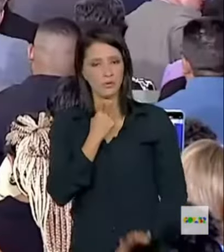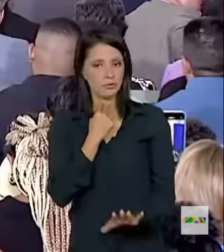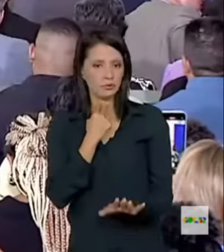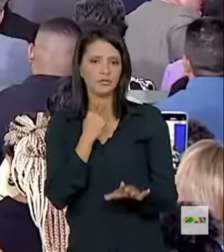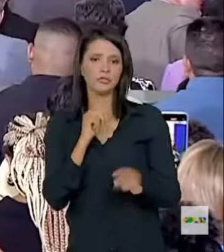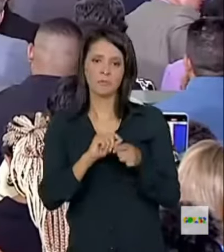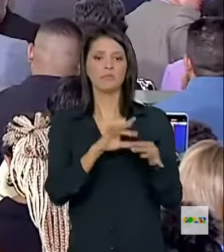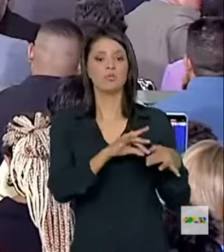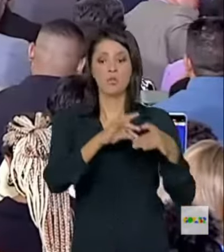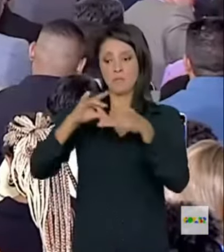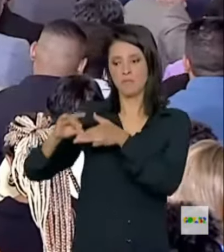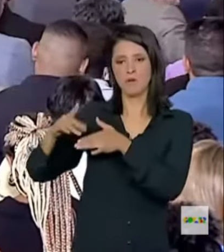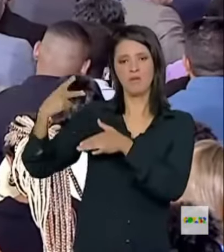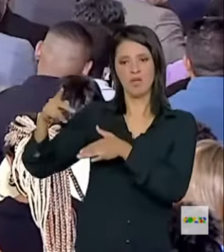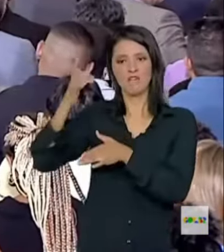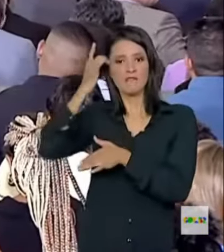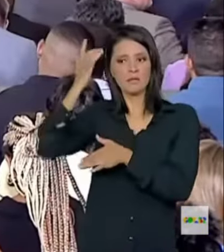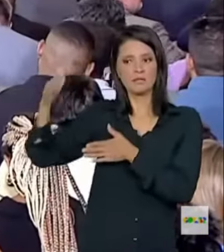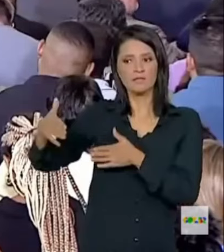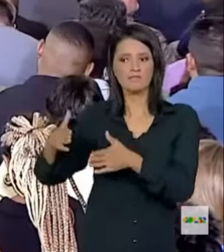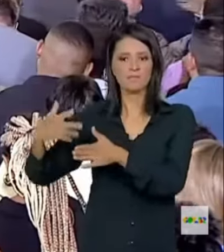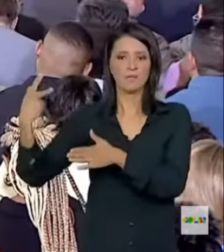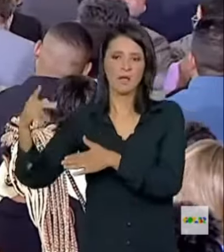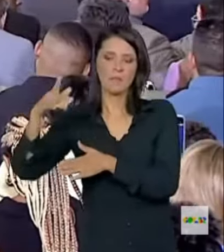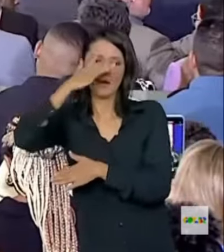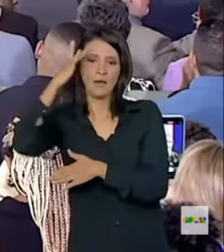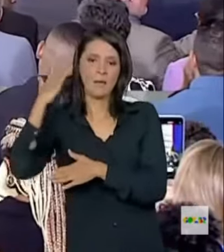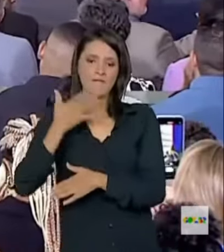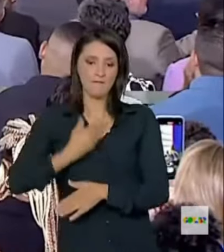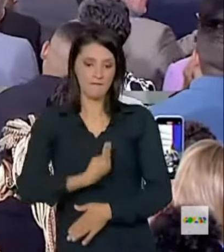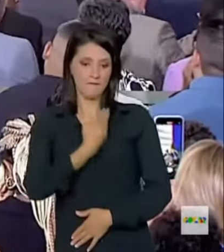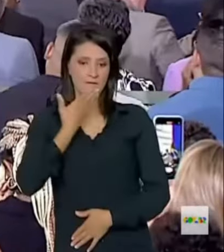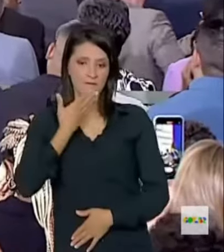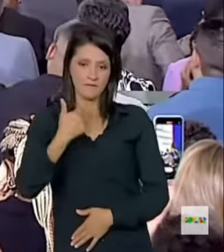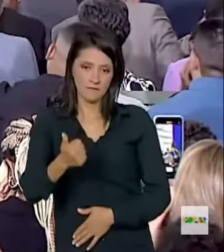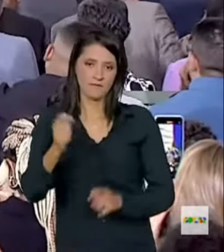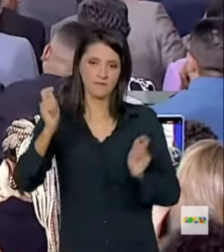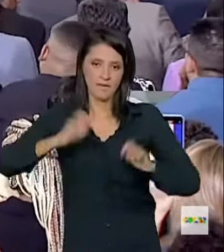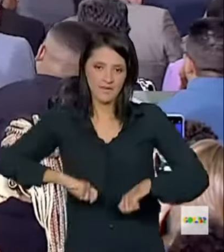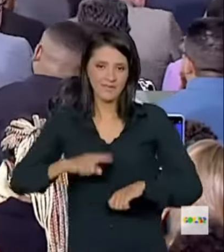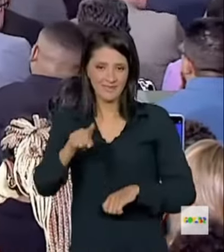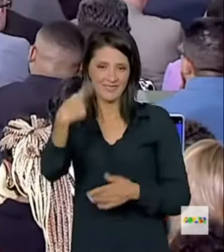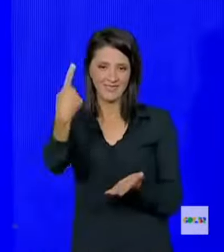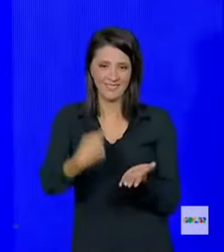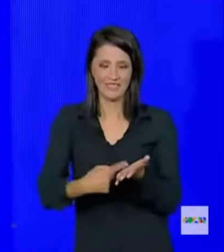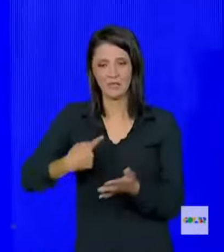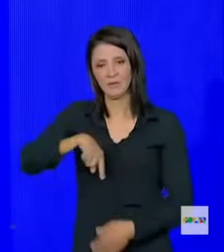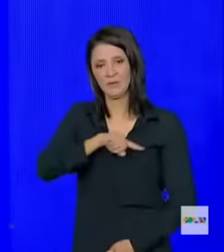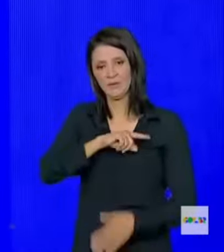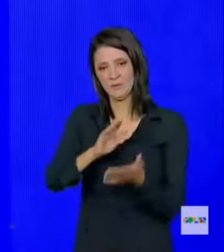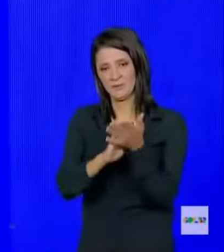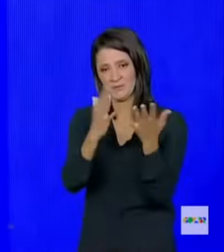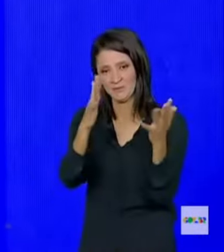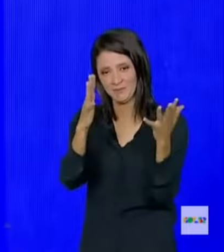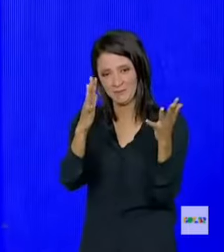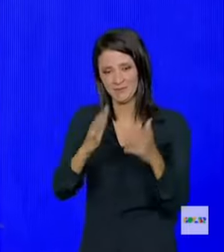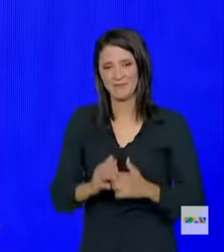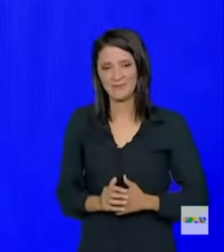pode encaminhar e facilitar as coisas para a vida da gente melhorar. Esse é o nosso compromisso. Parabéns a